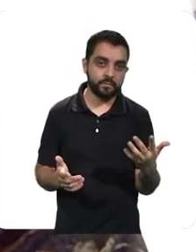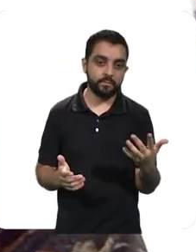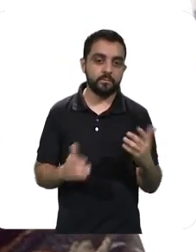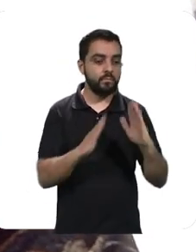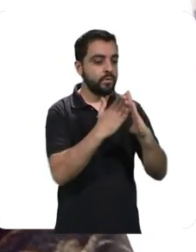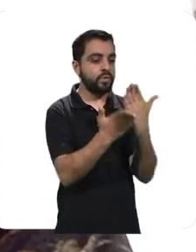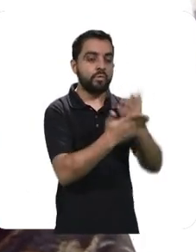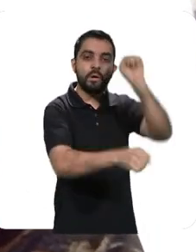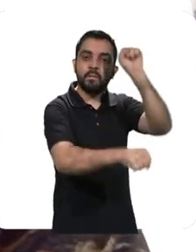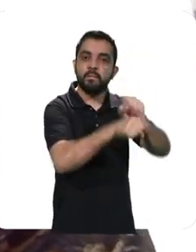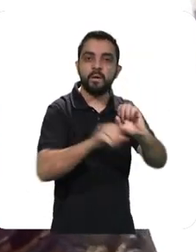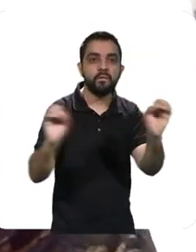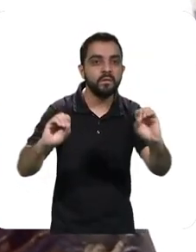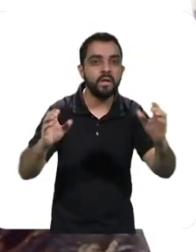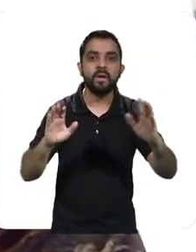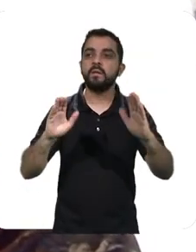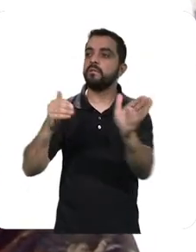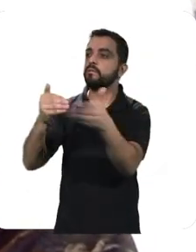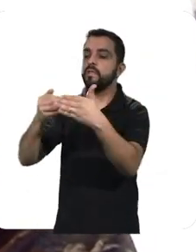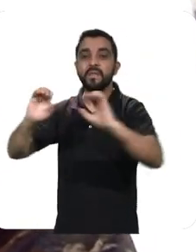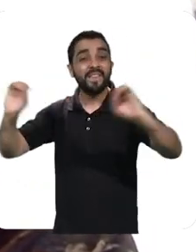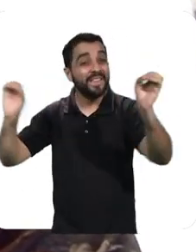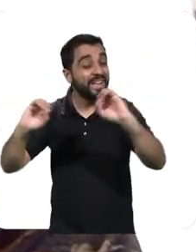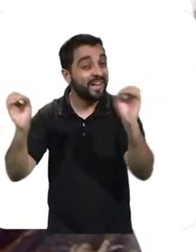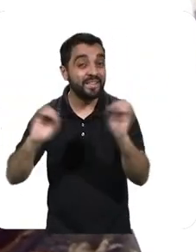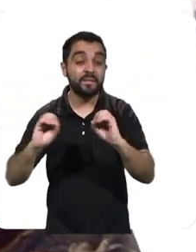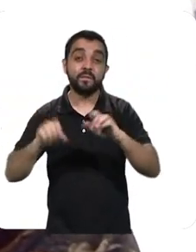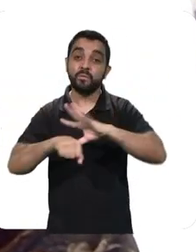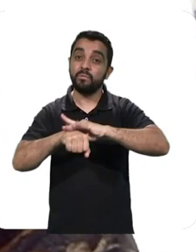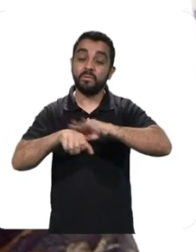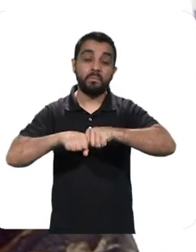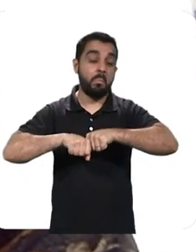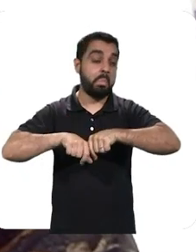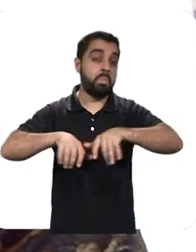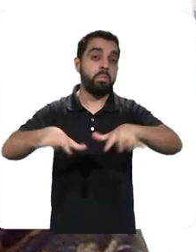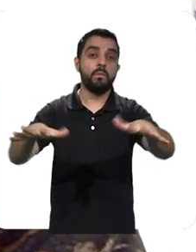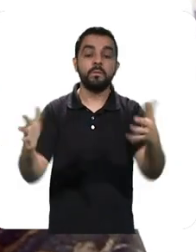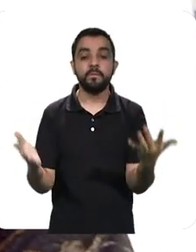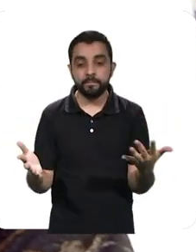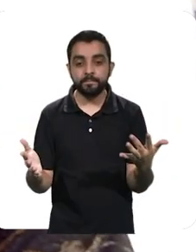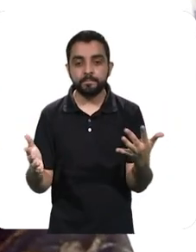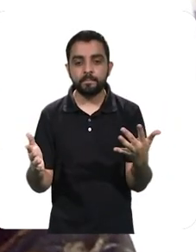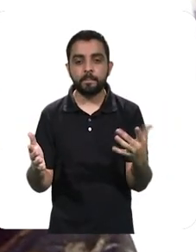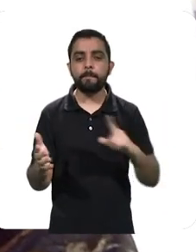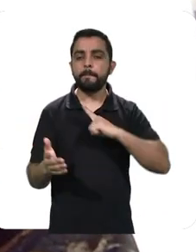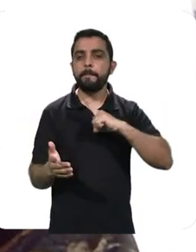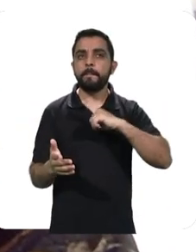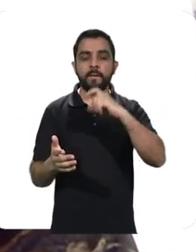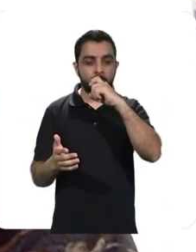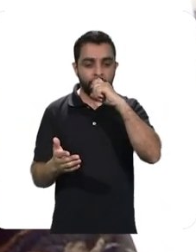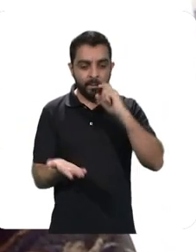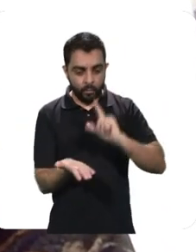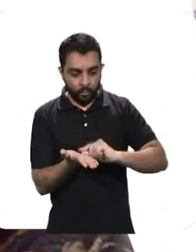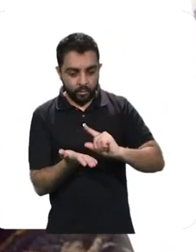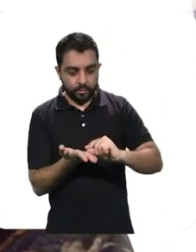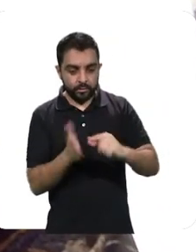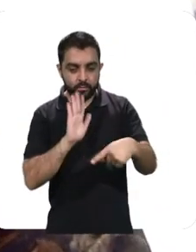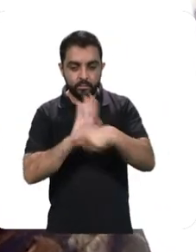Quase nenhuma escola parou, ninguém parou, e tem um artigo legal